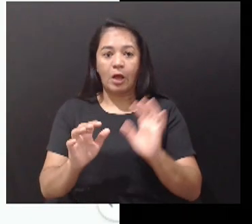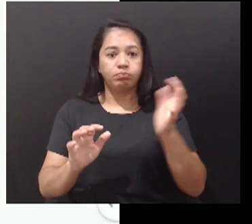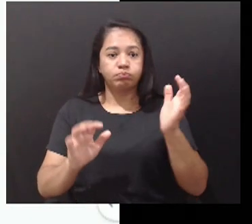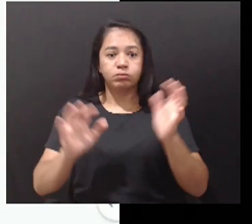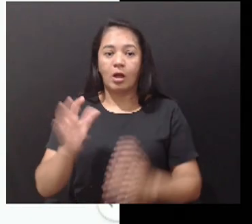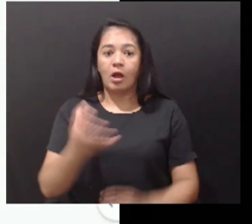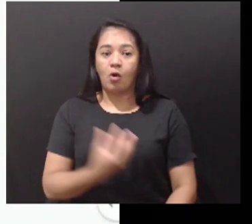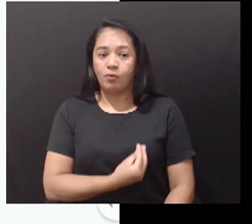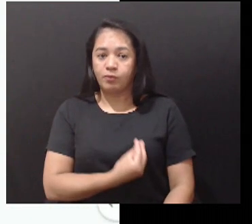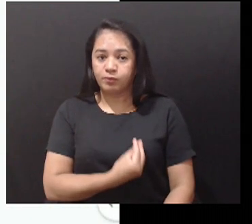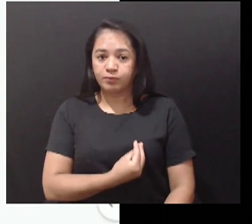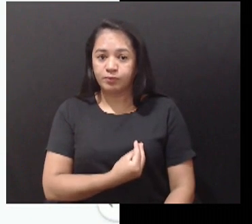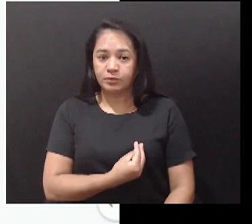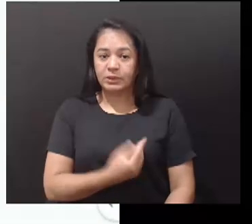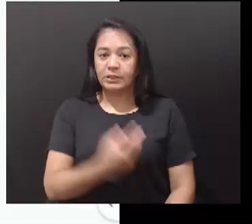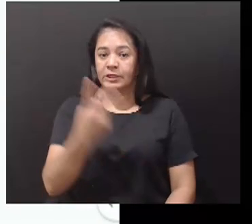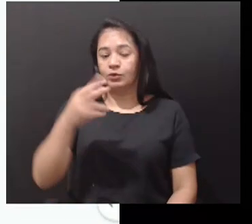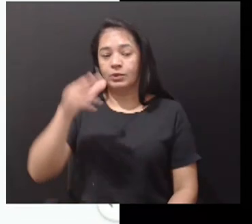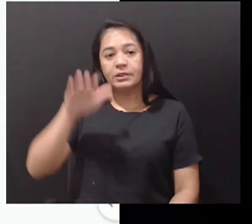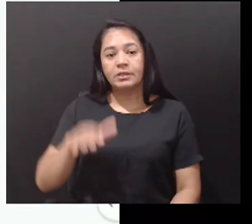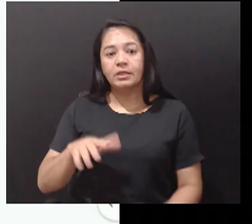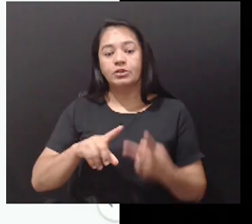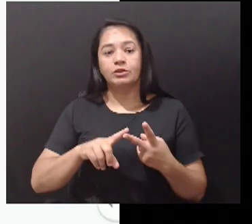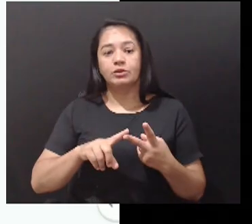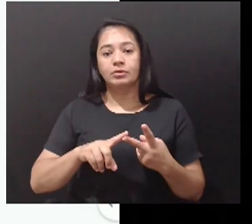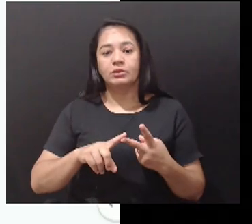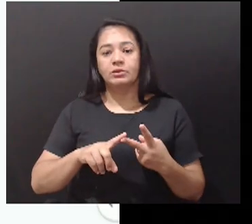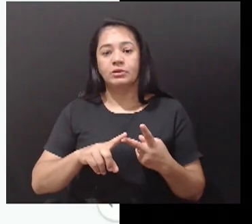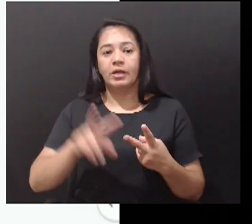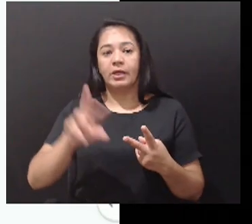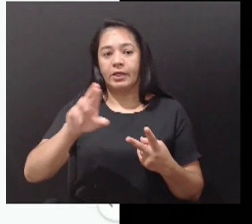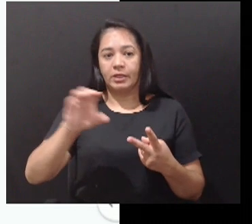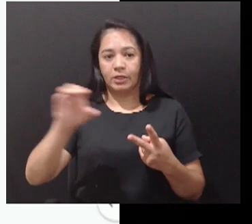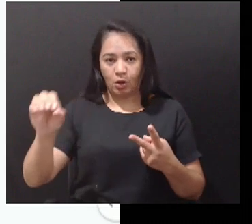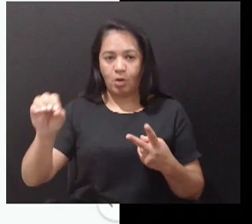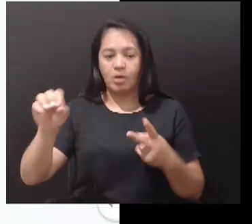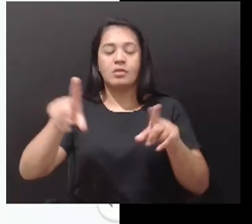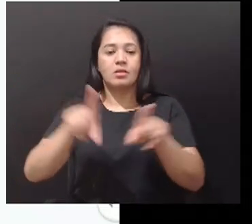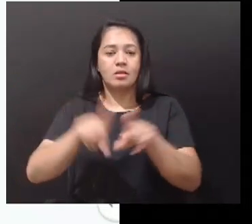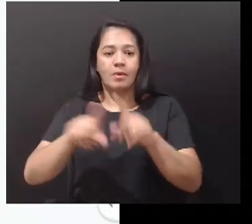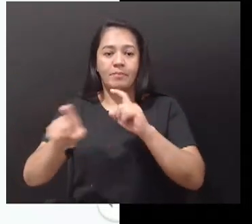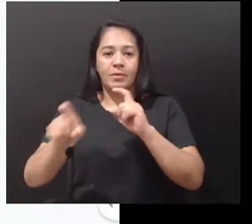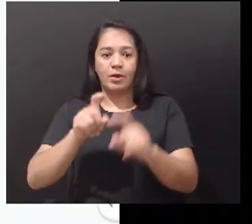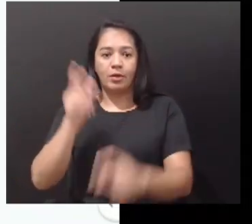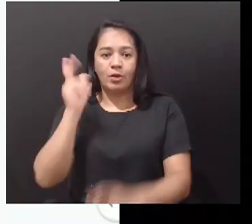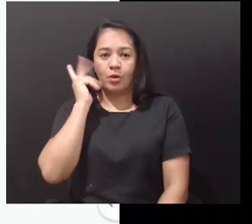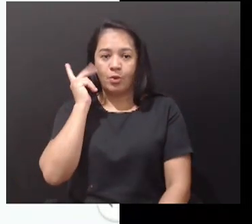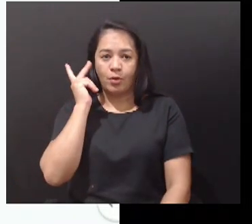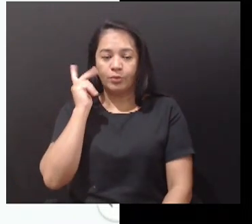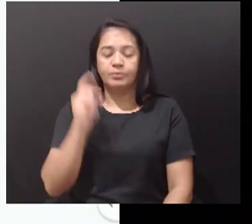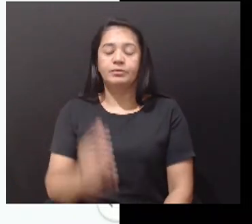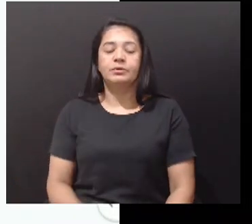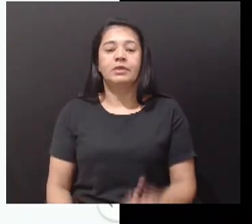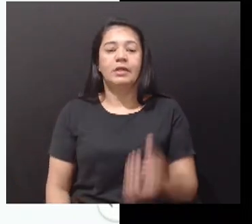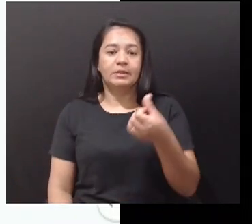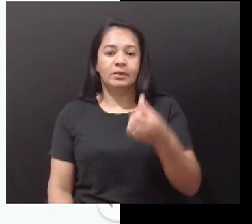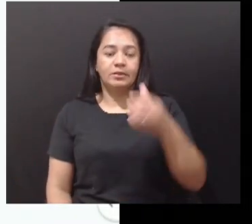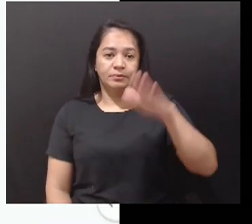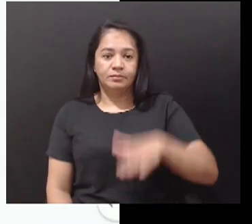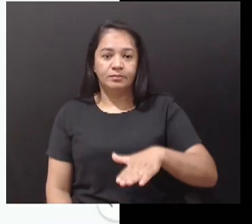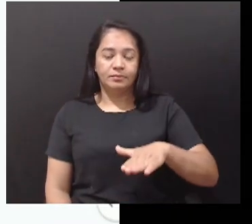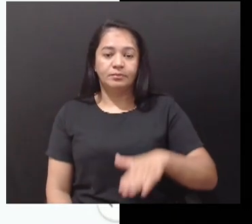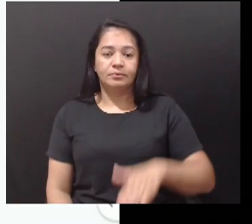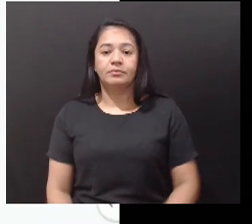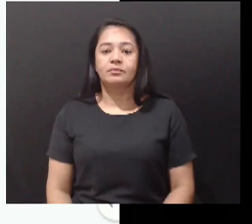das 14h, quanto a reunião, então, das 18h, que é a